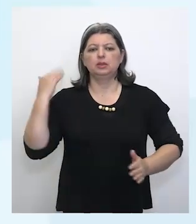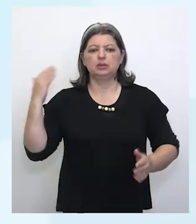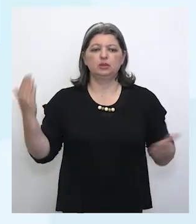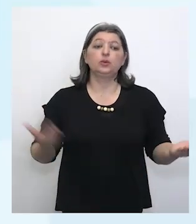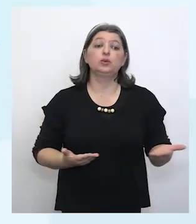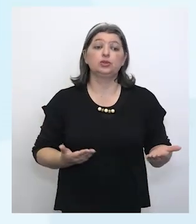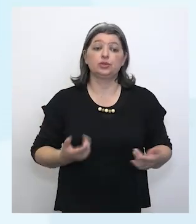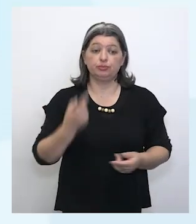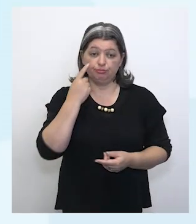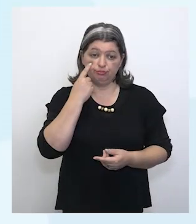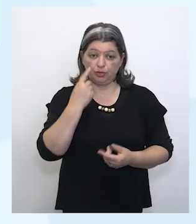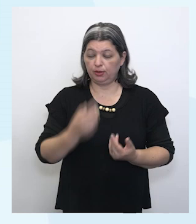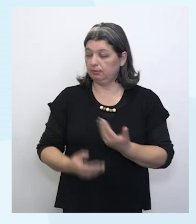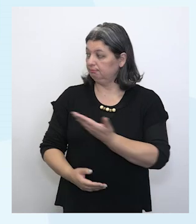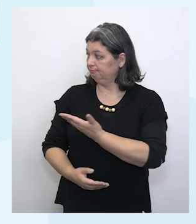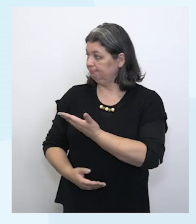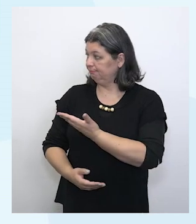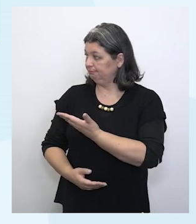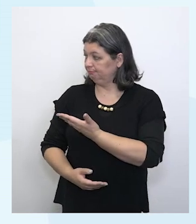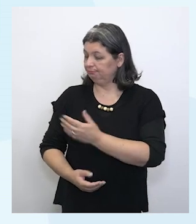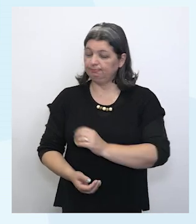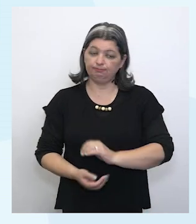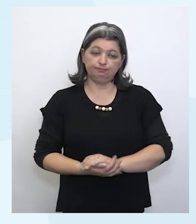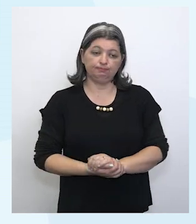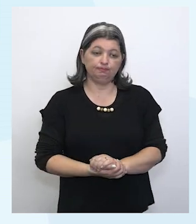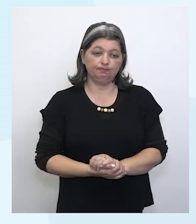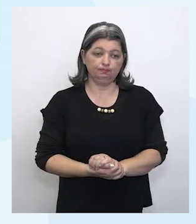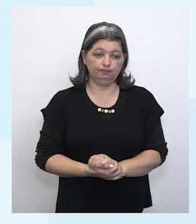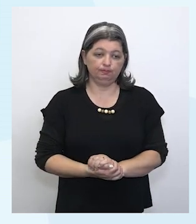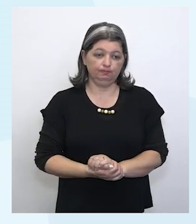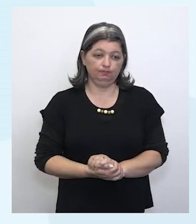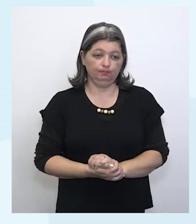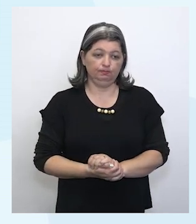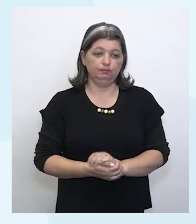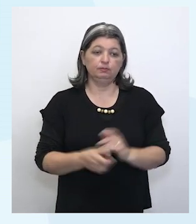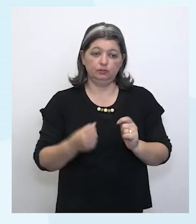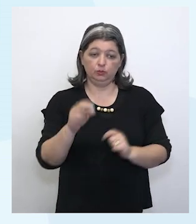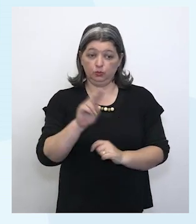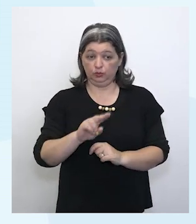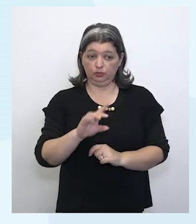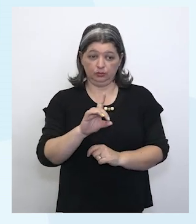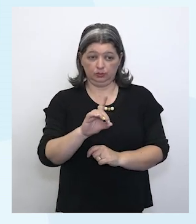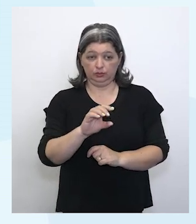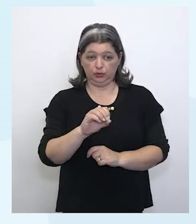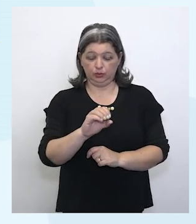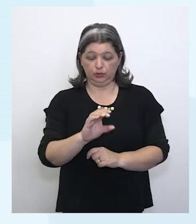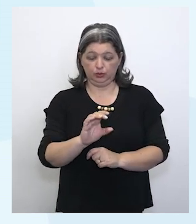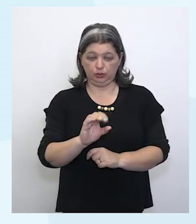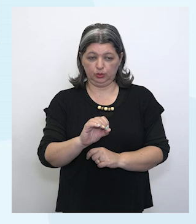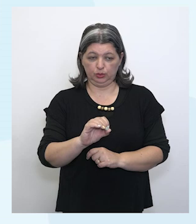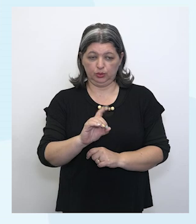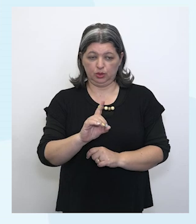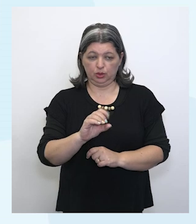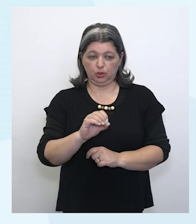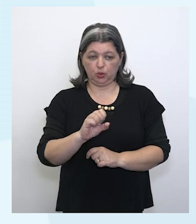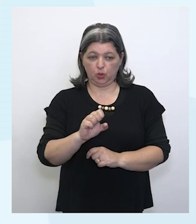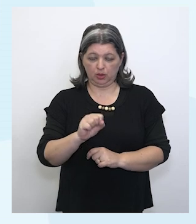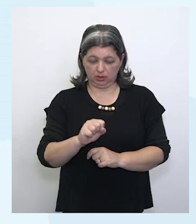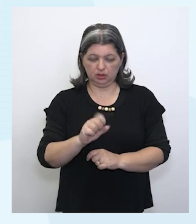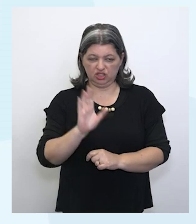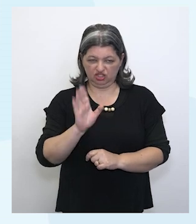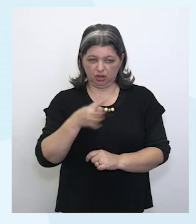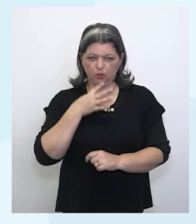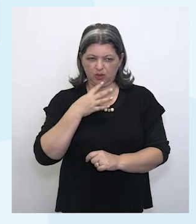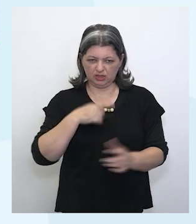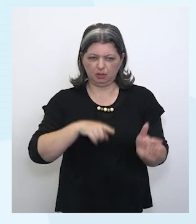tela. Então, no presente, a gente vai precisar lá do do e do does, que a gente já conhece para fazer perguntinhas,